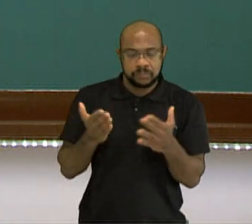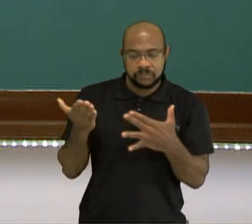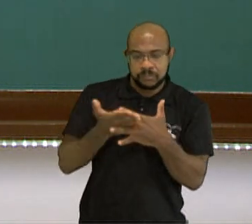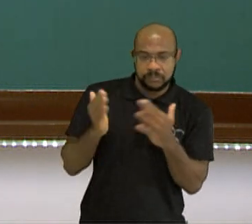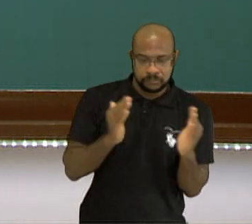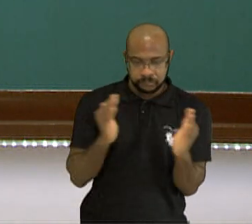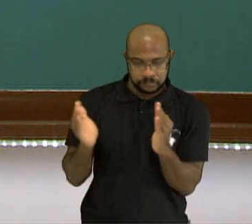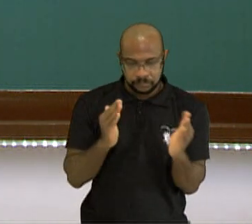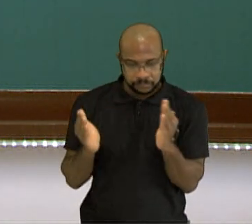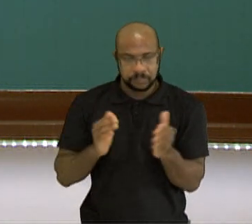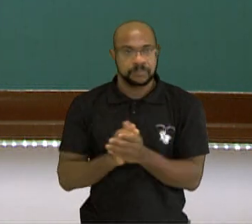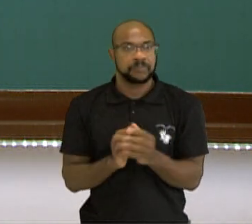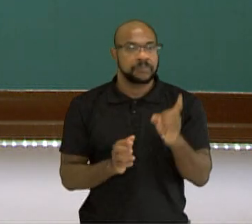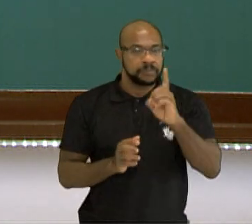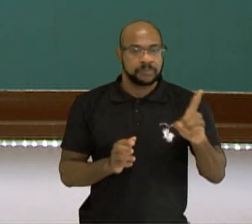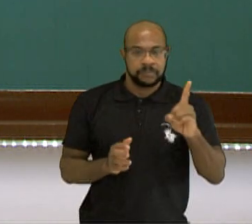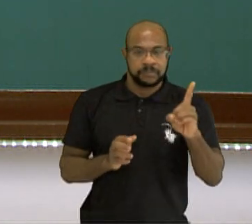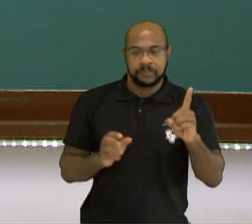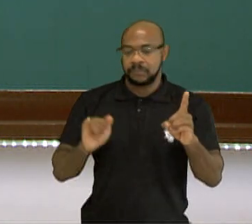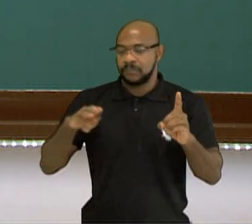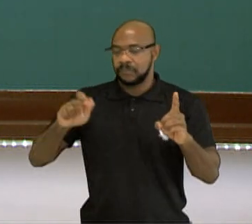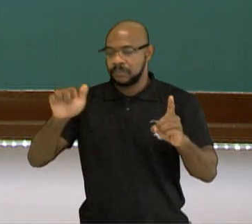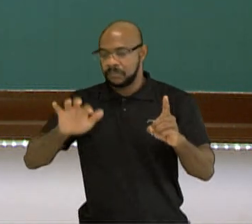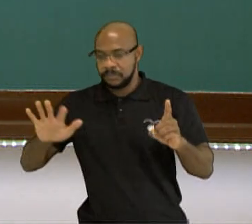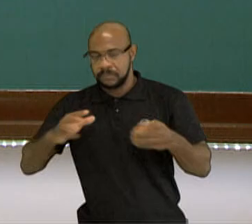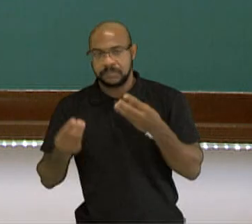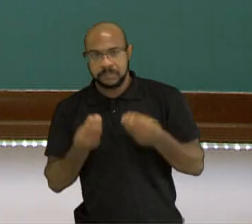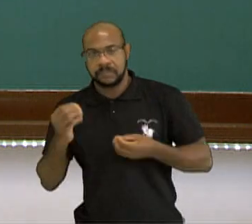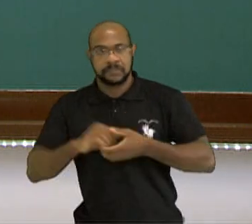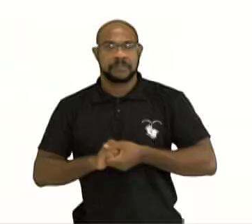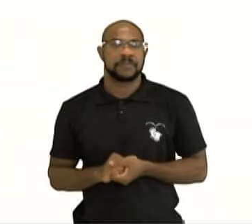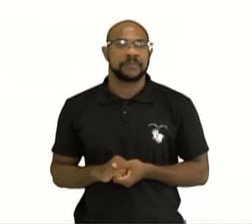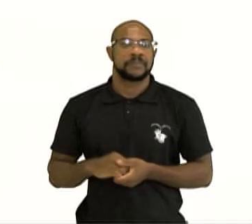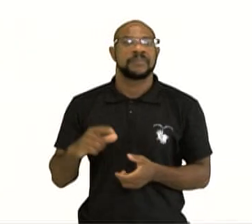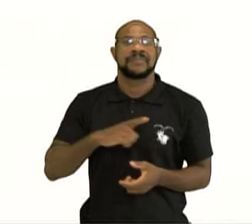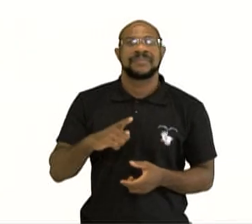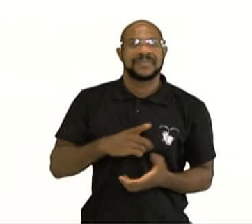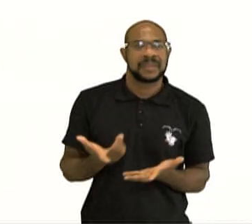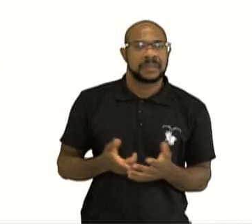e imagem. Quando eu tenho um gráfico muito